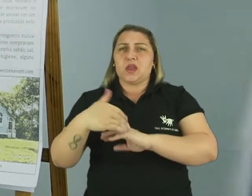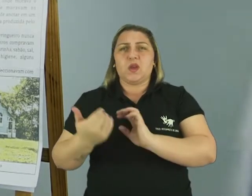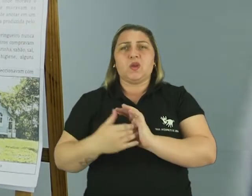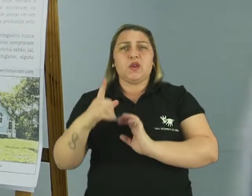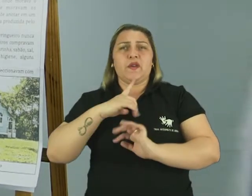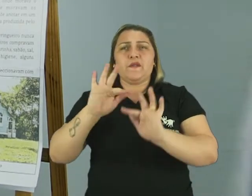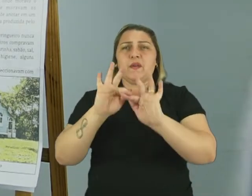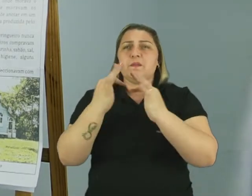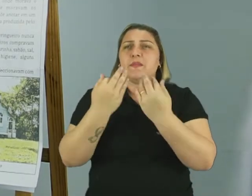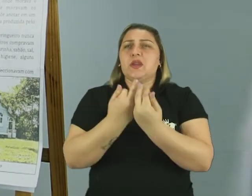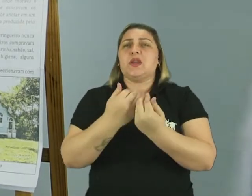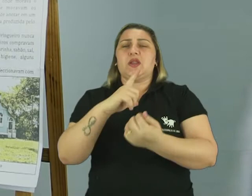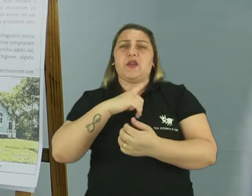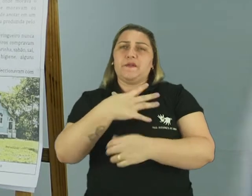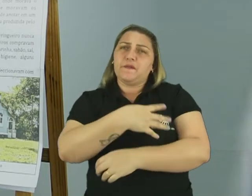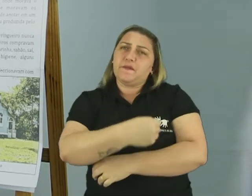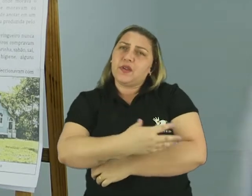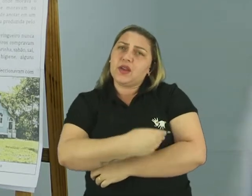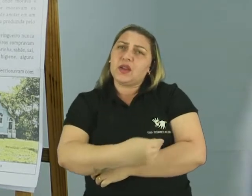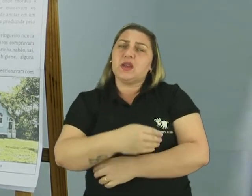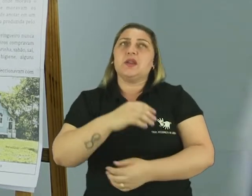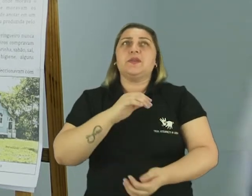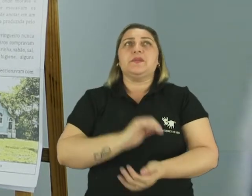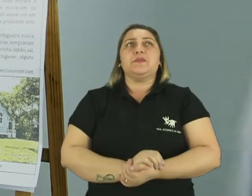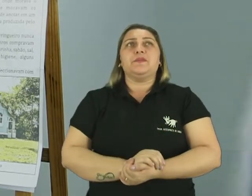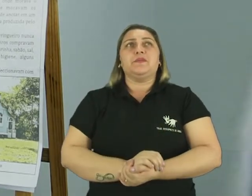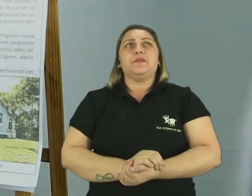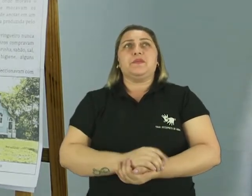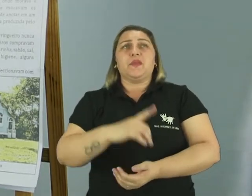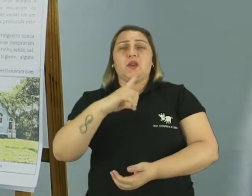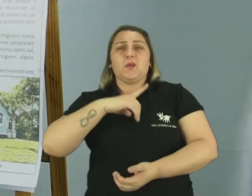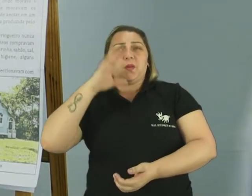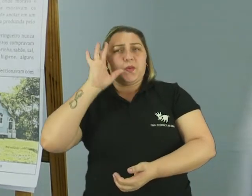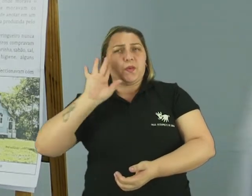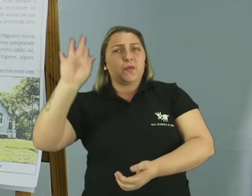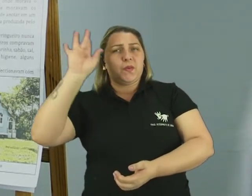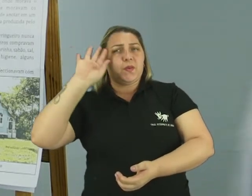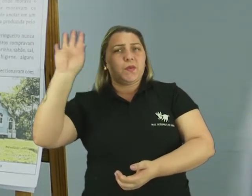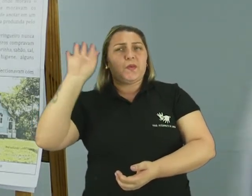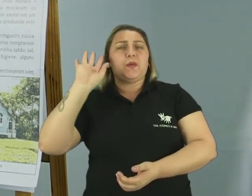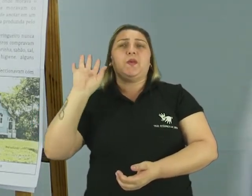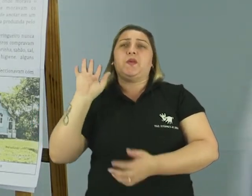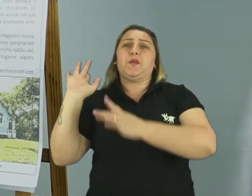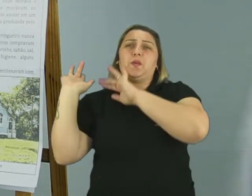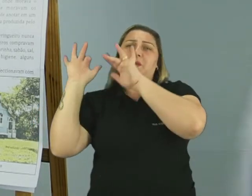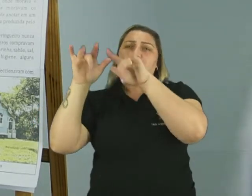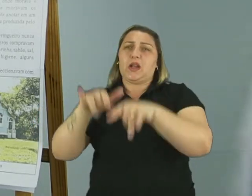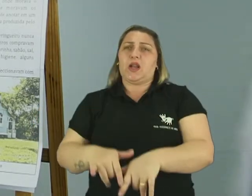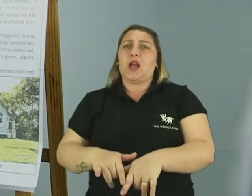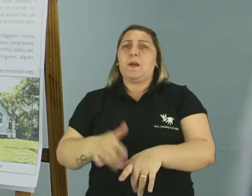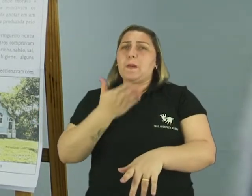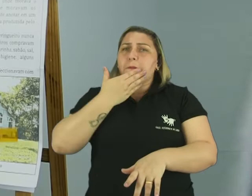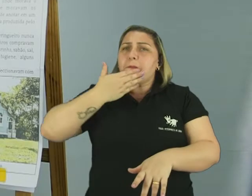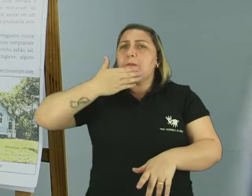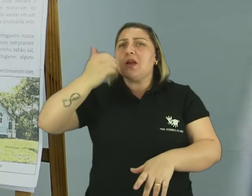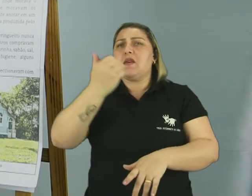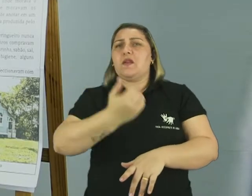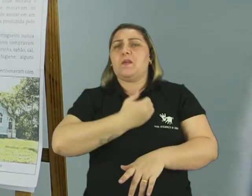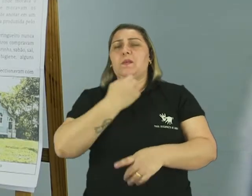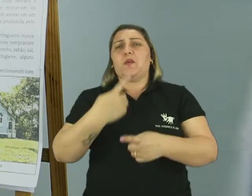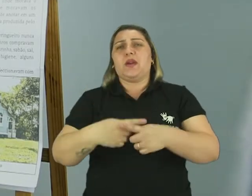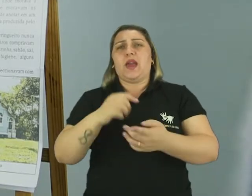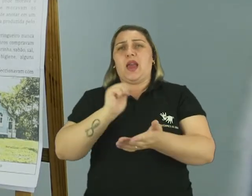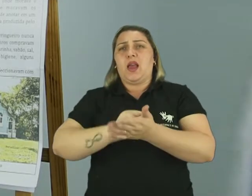tinham famílias, tinham filhos, tinham sonhos de vir para cá. Por quê? Porque a borracha estava